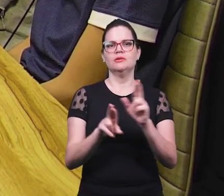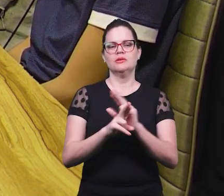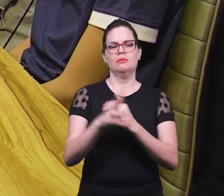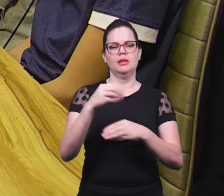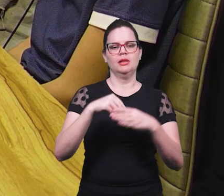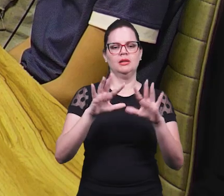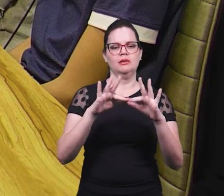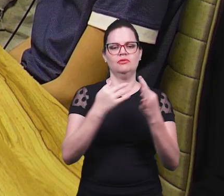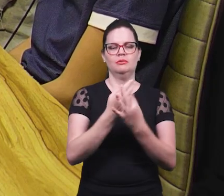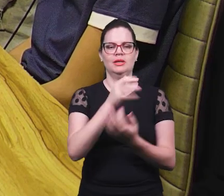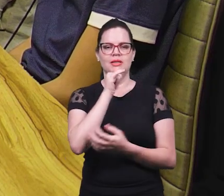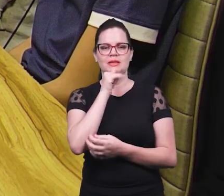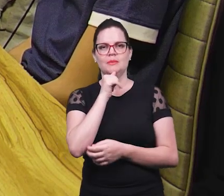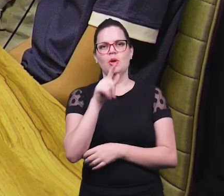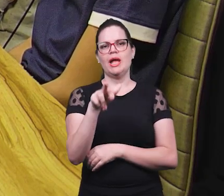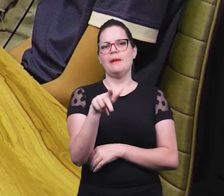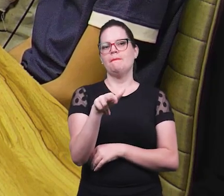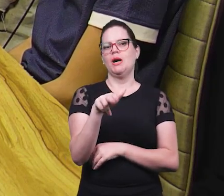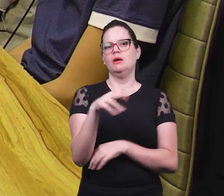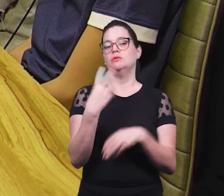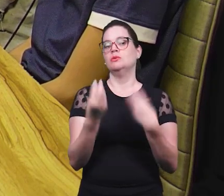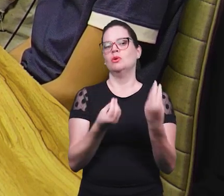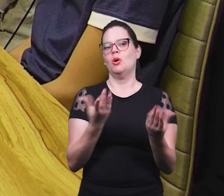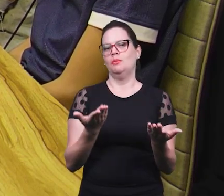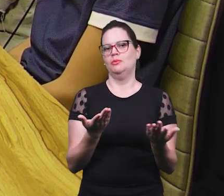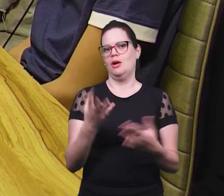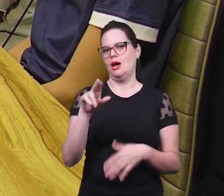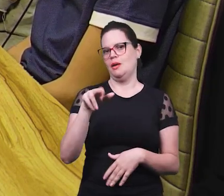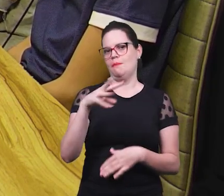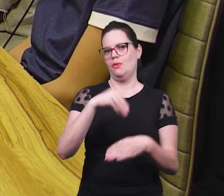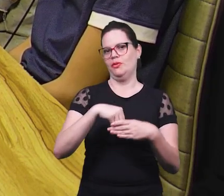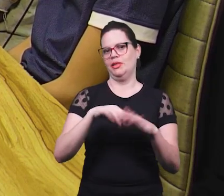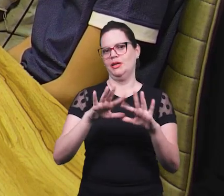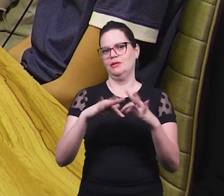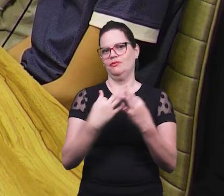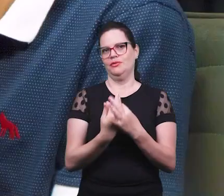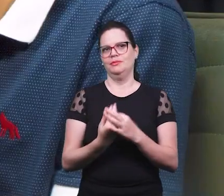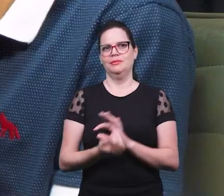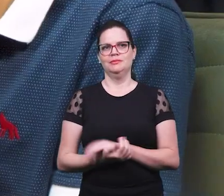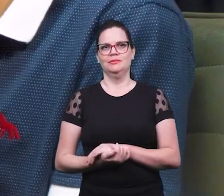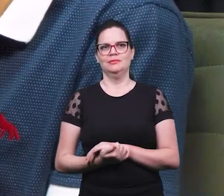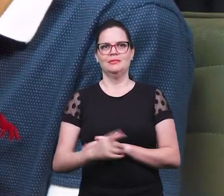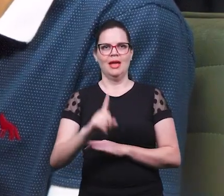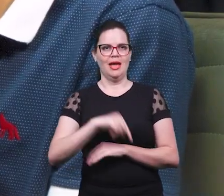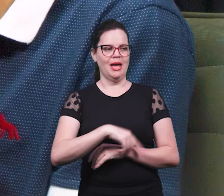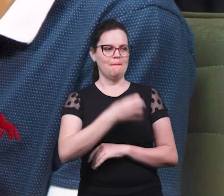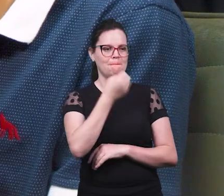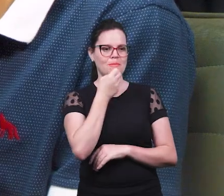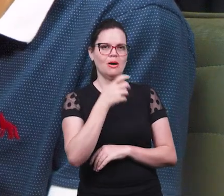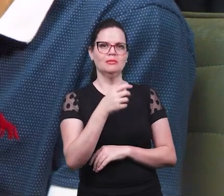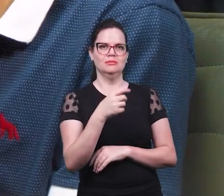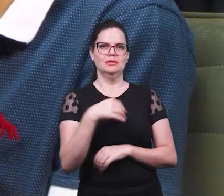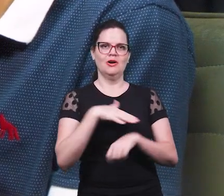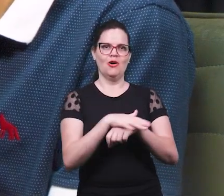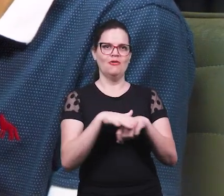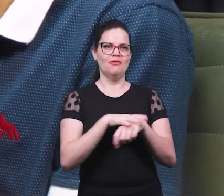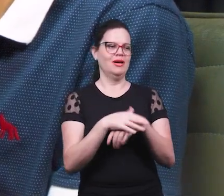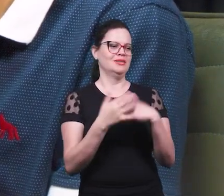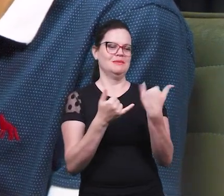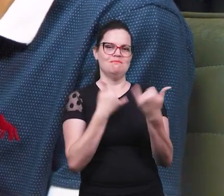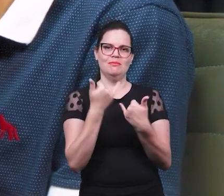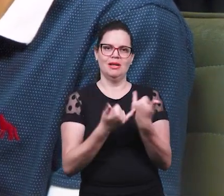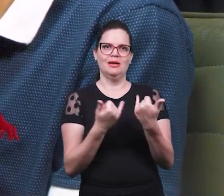Por exemplo, irmãos, como que é? Como que é esse relacionamento de vocês? É um relacionamento bom, a gente conversa, a gente